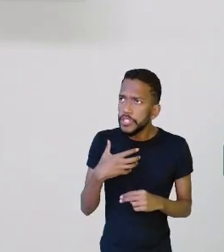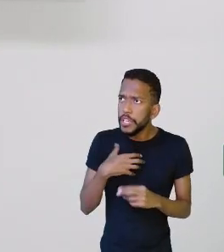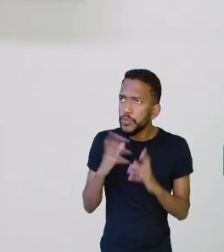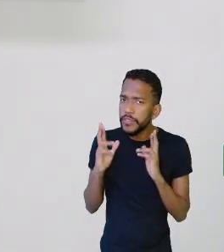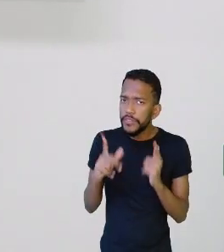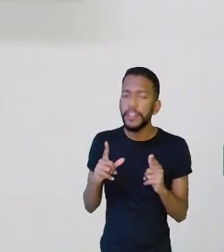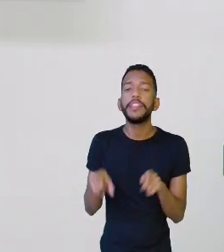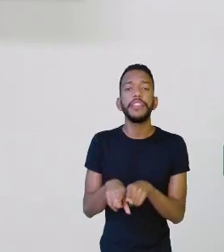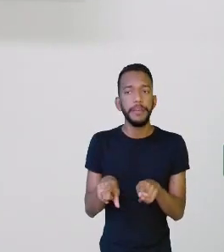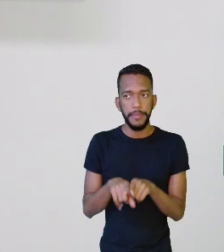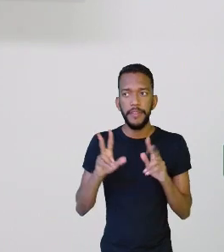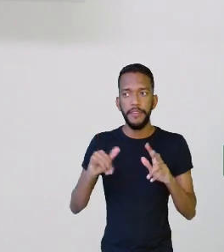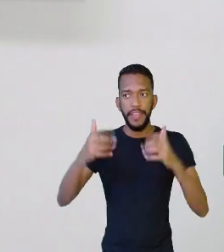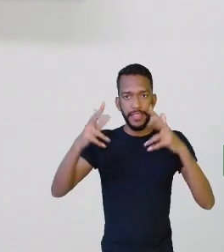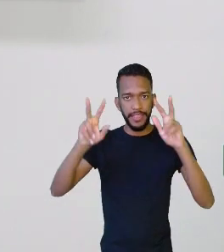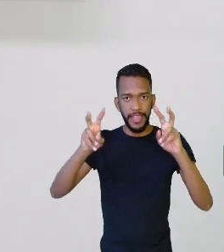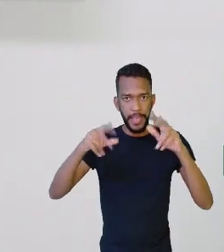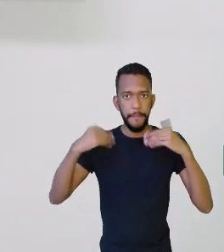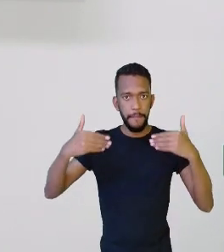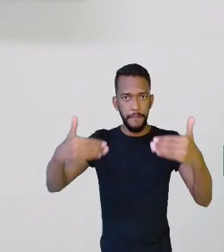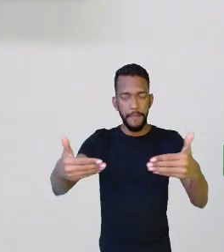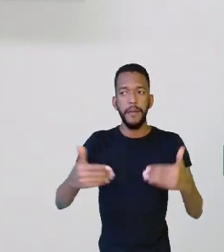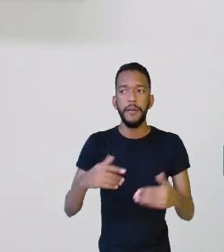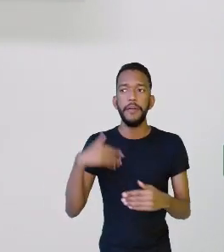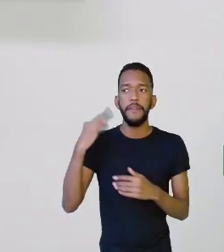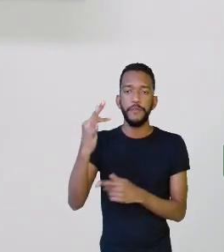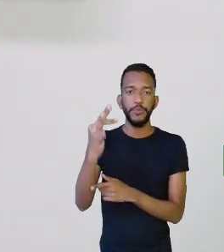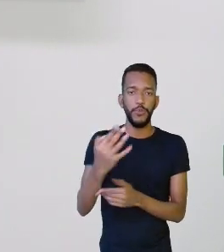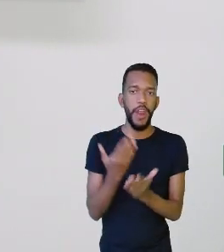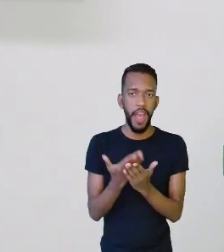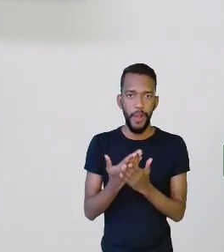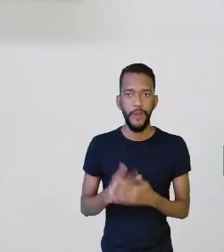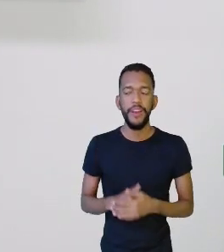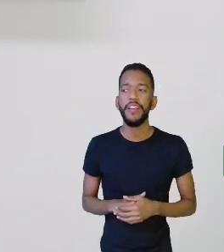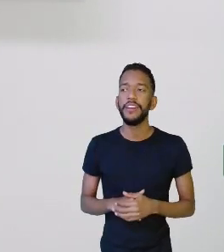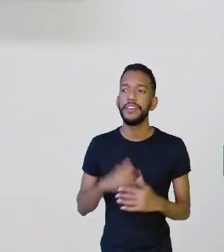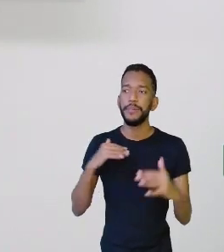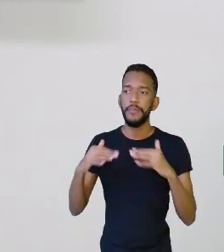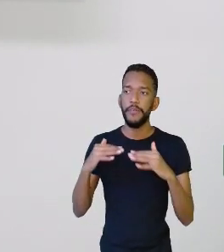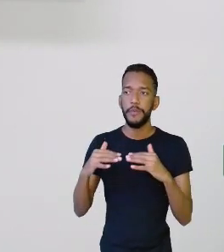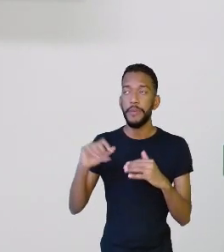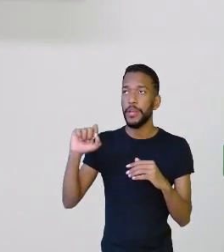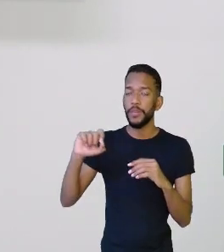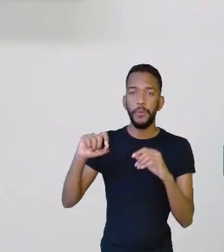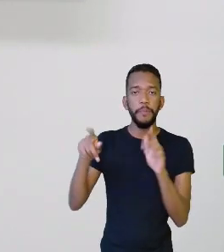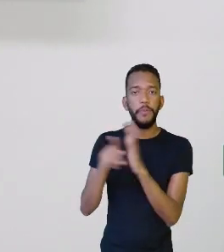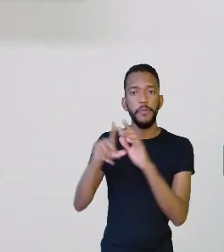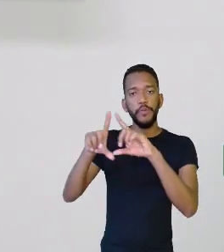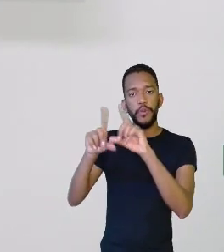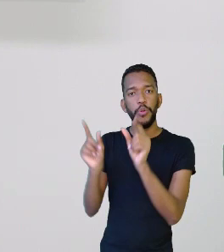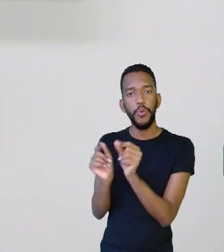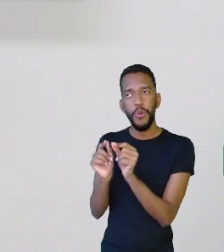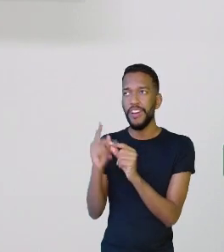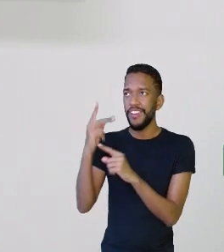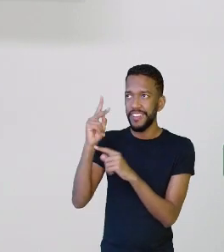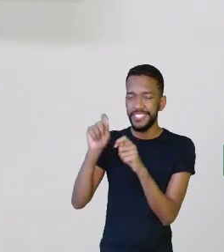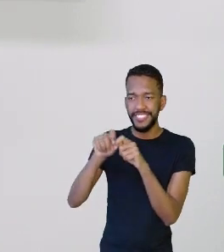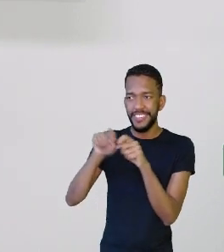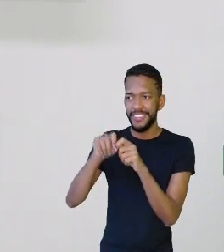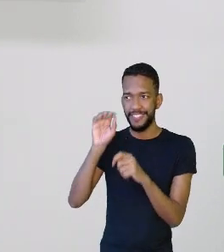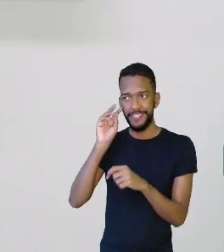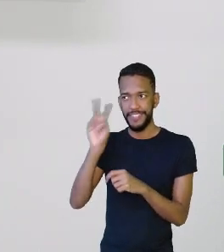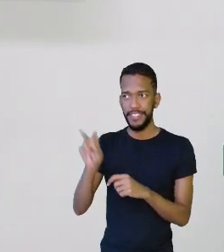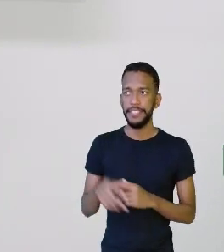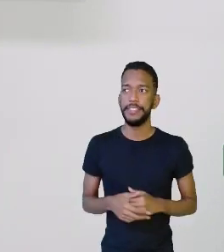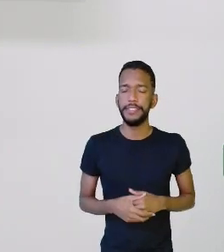E isso também vai ser tema de uma das nossas futuras aulas. Esse movimento que a Lua faz ao redor da Terra.